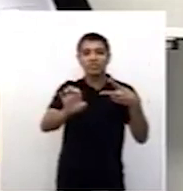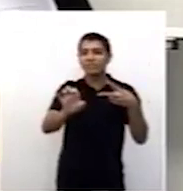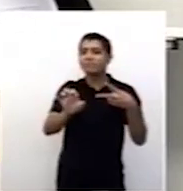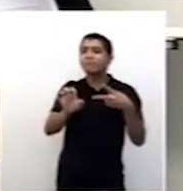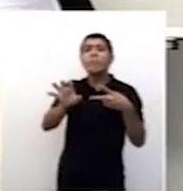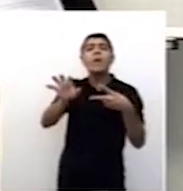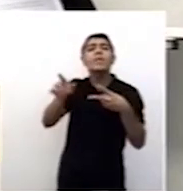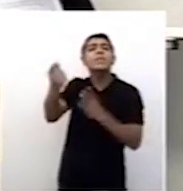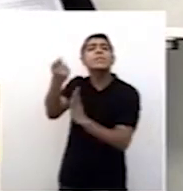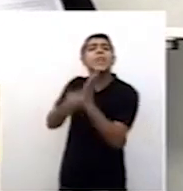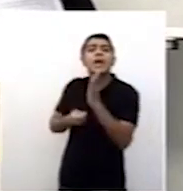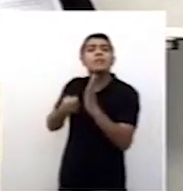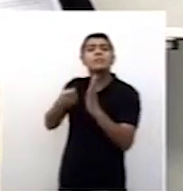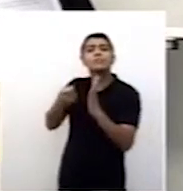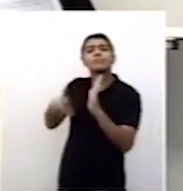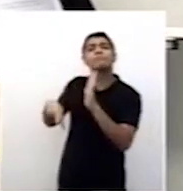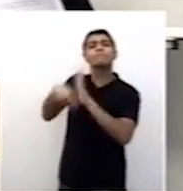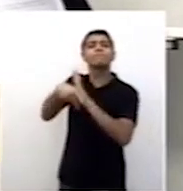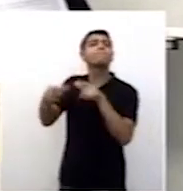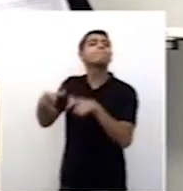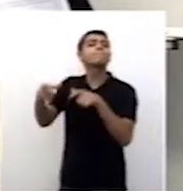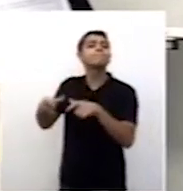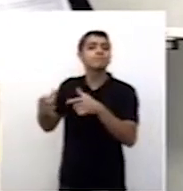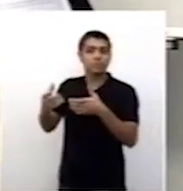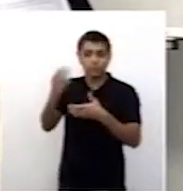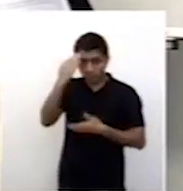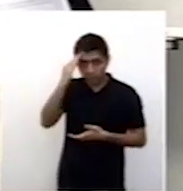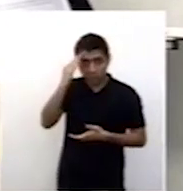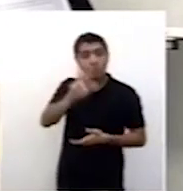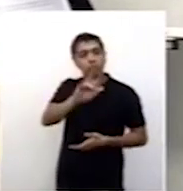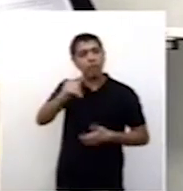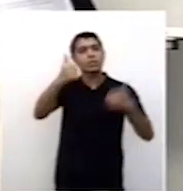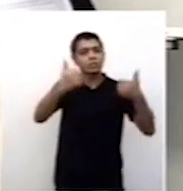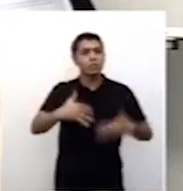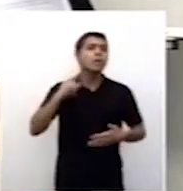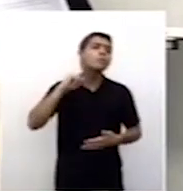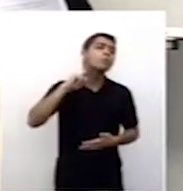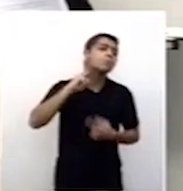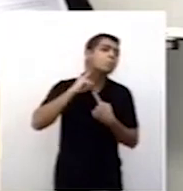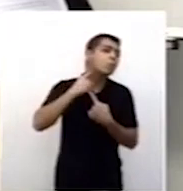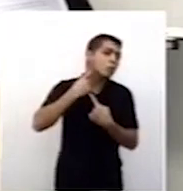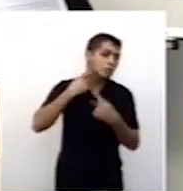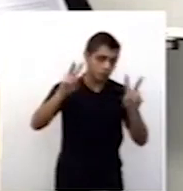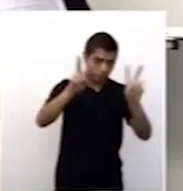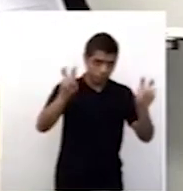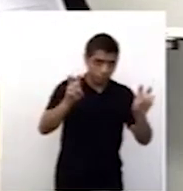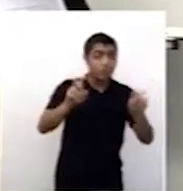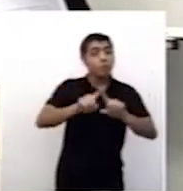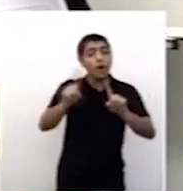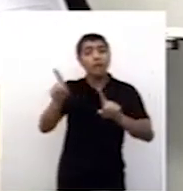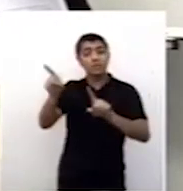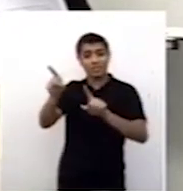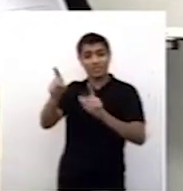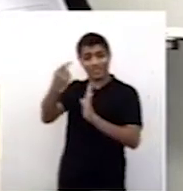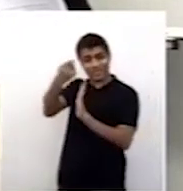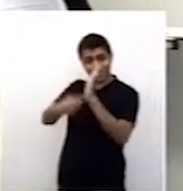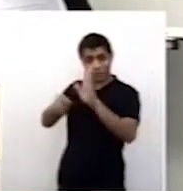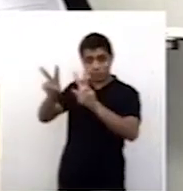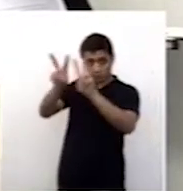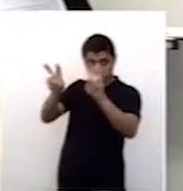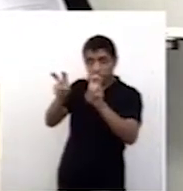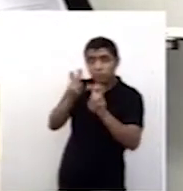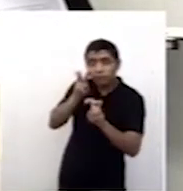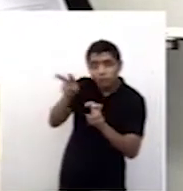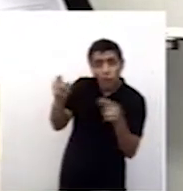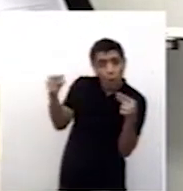um levantamento. Nós vamos falar sobre poluição. Agora você vai ler o título e você vai confirmar se realmente o assunto do texto é